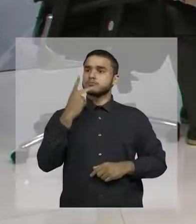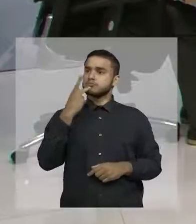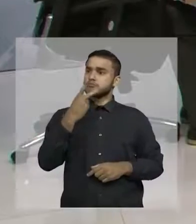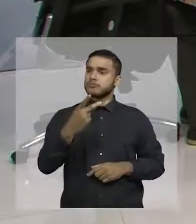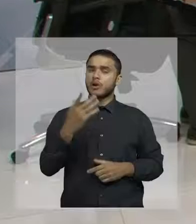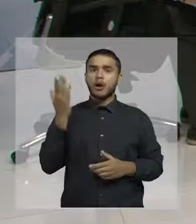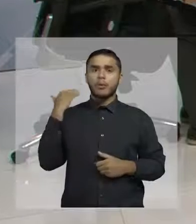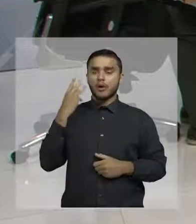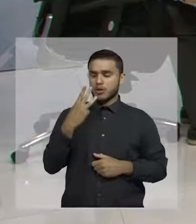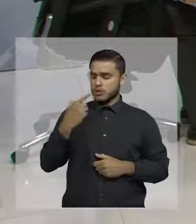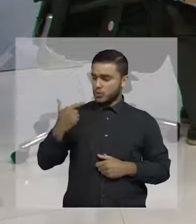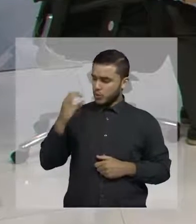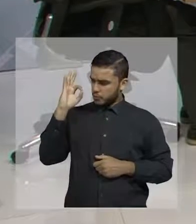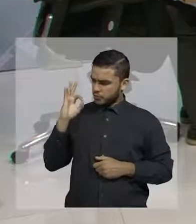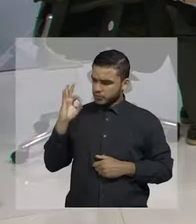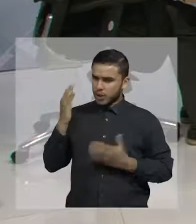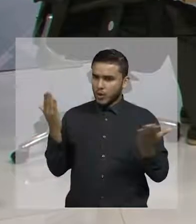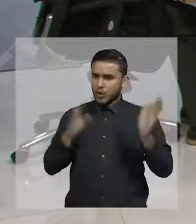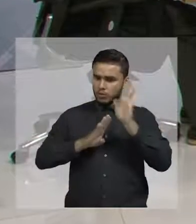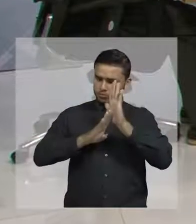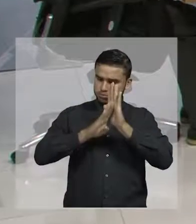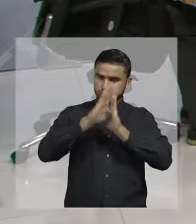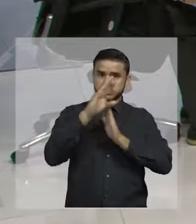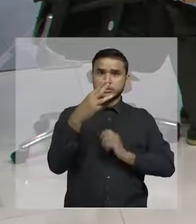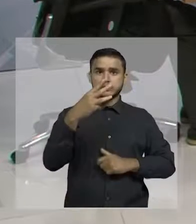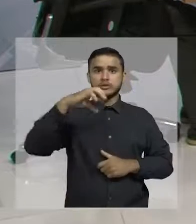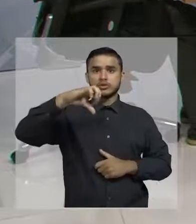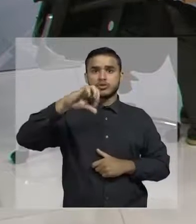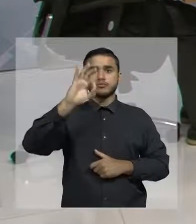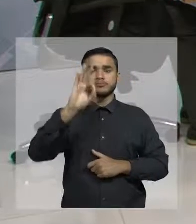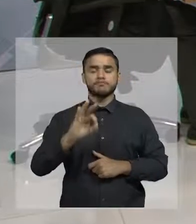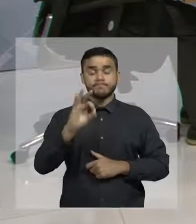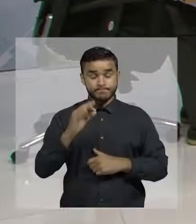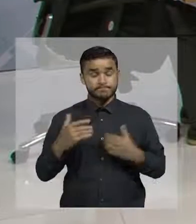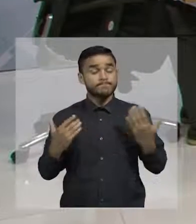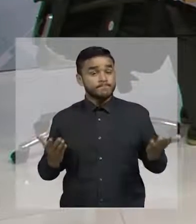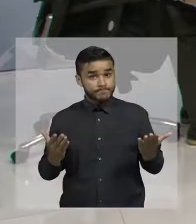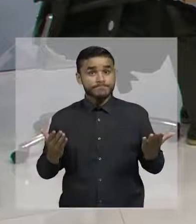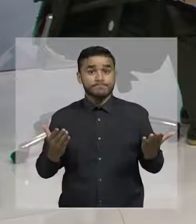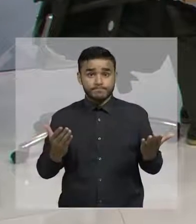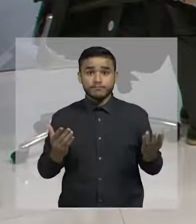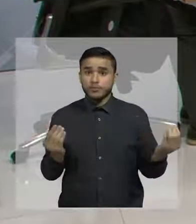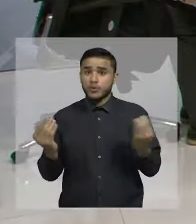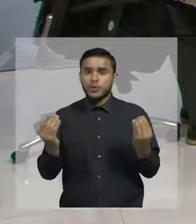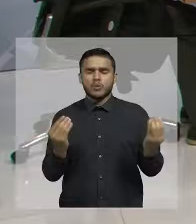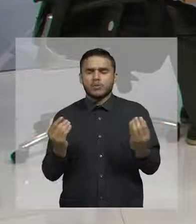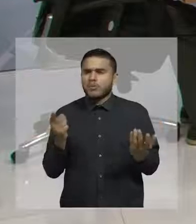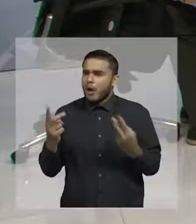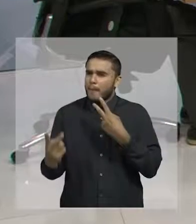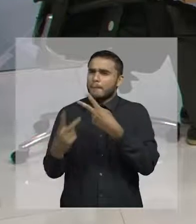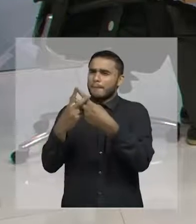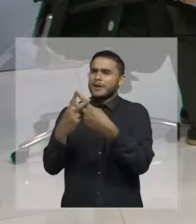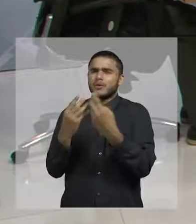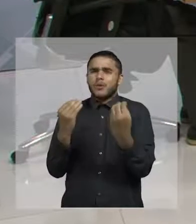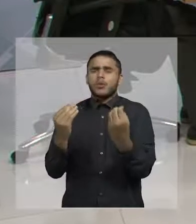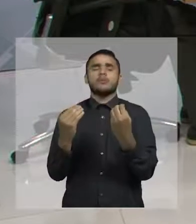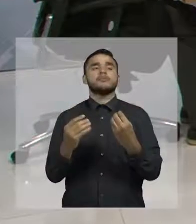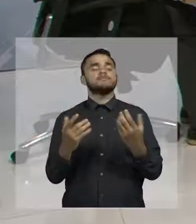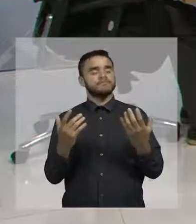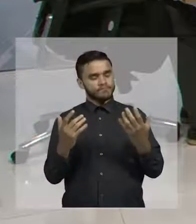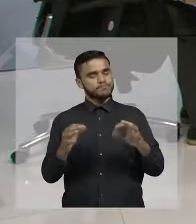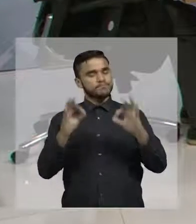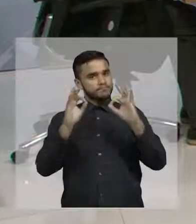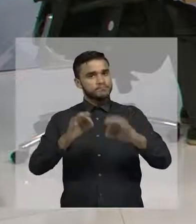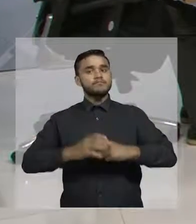extremamente significativo, saiu de 32% para 39%, o que é algo impensável na história política.